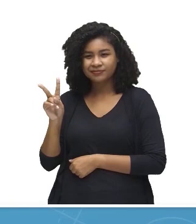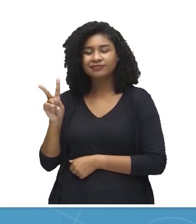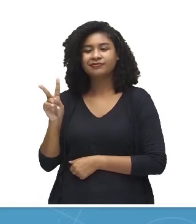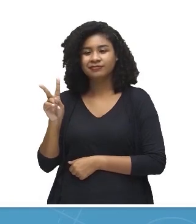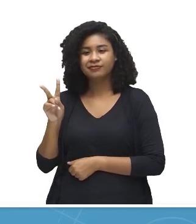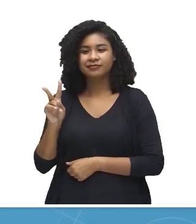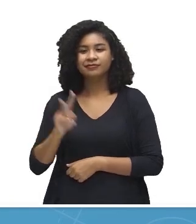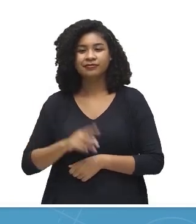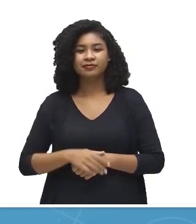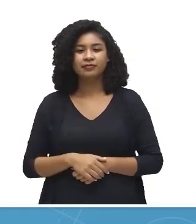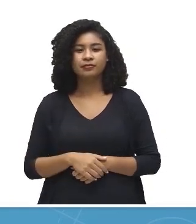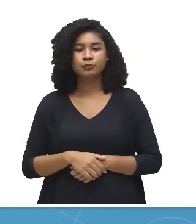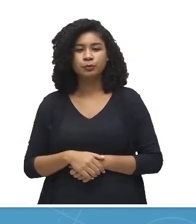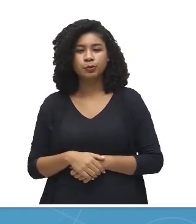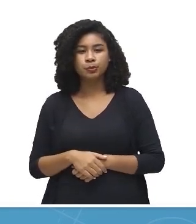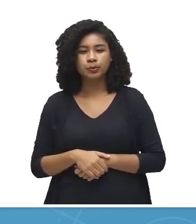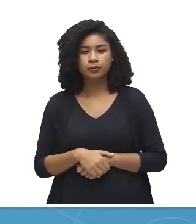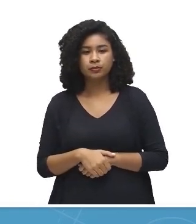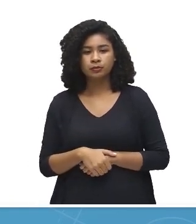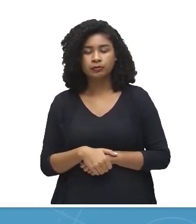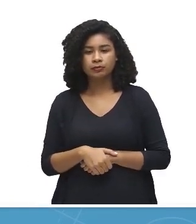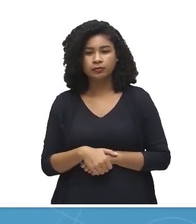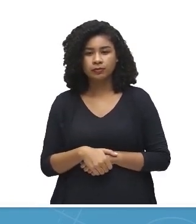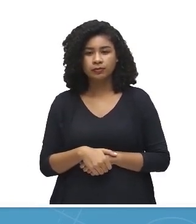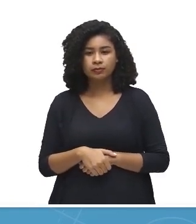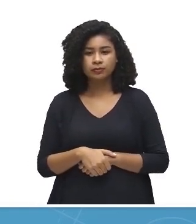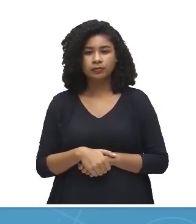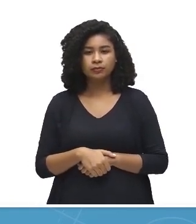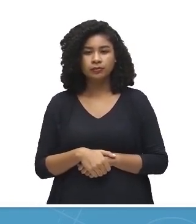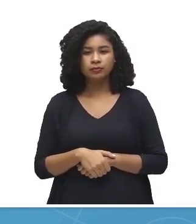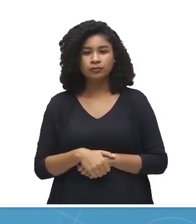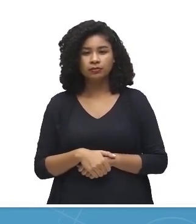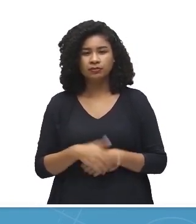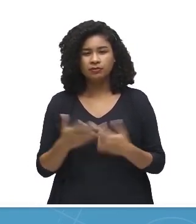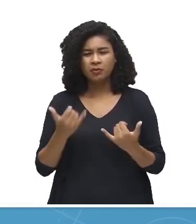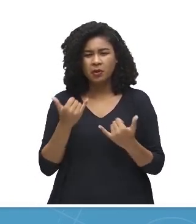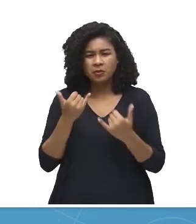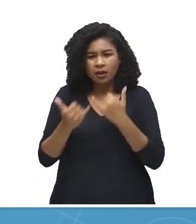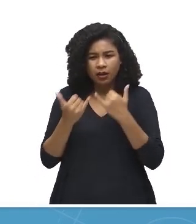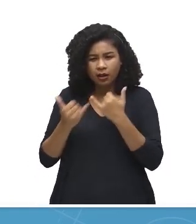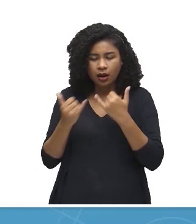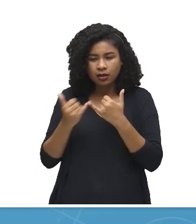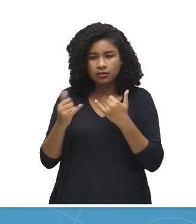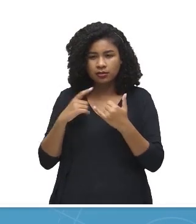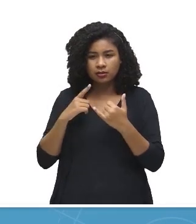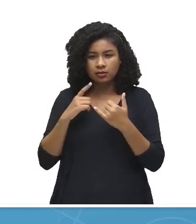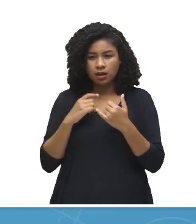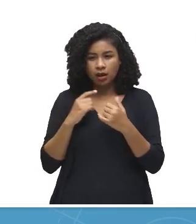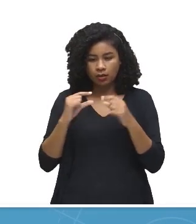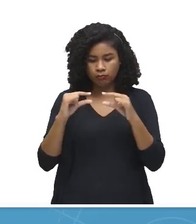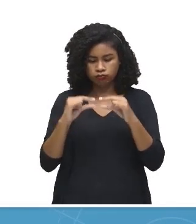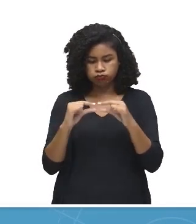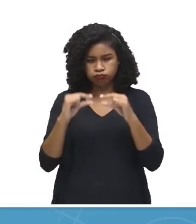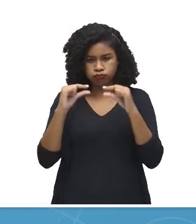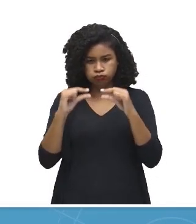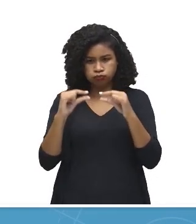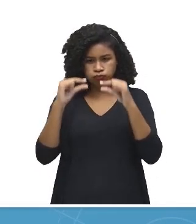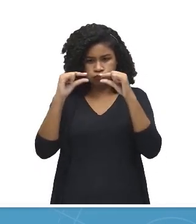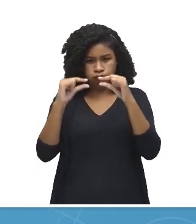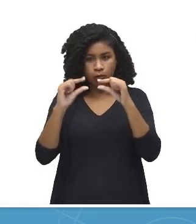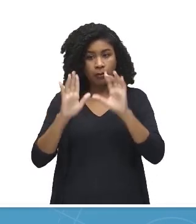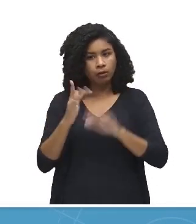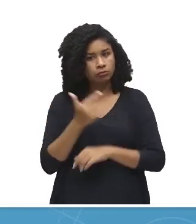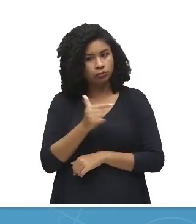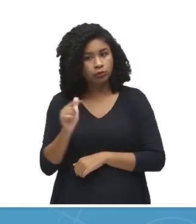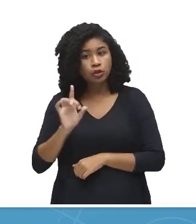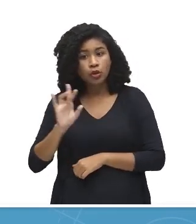elas ficam ali em alturas diferentes, e aí dá a impressão que esse tecido tem várias camadas, mas na verdade não tem,